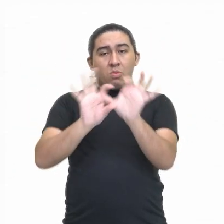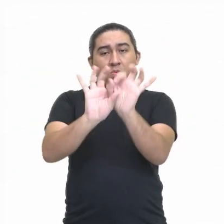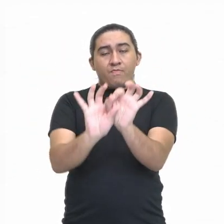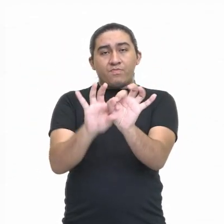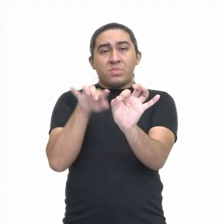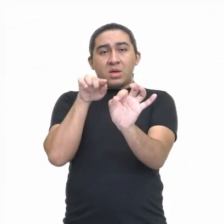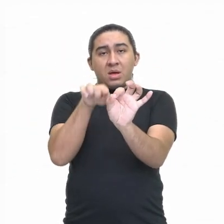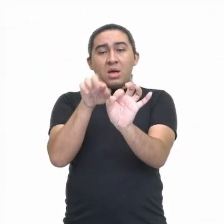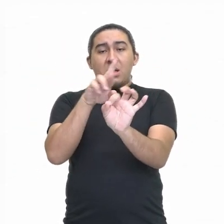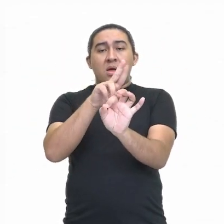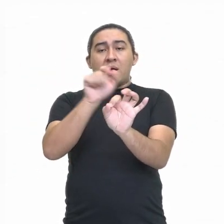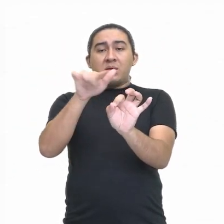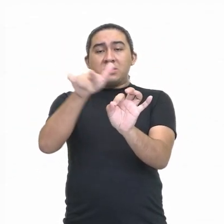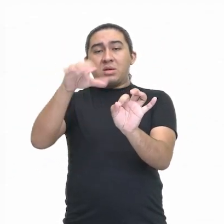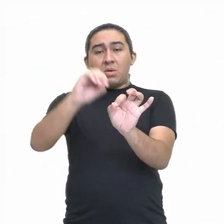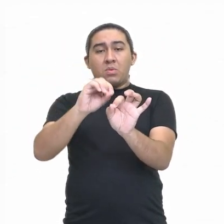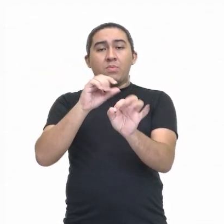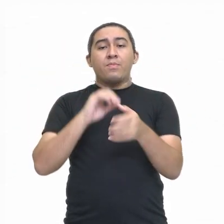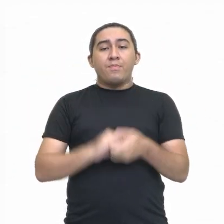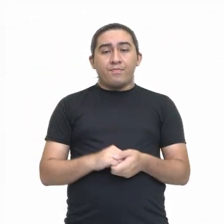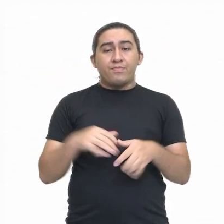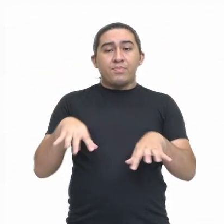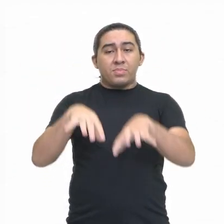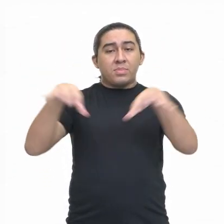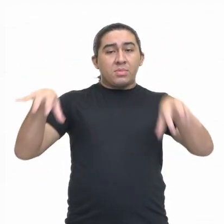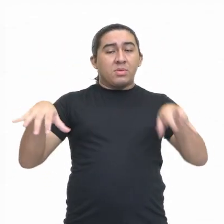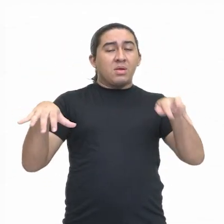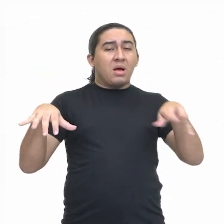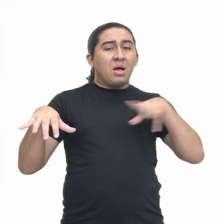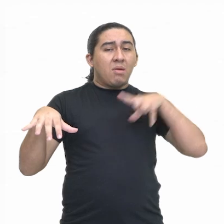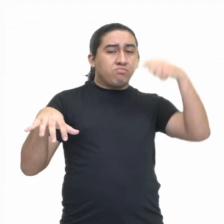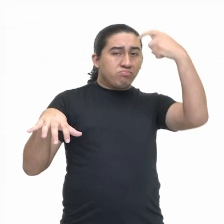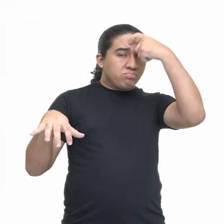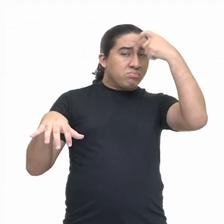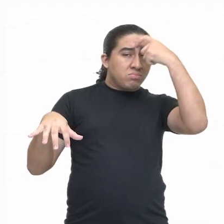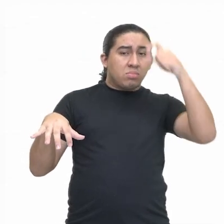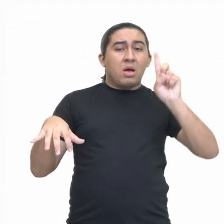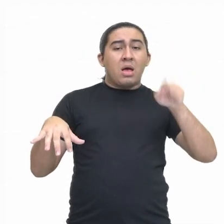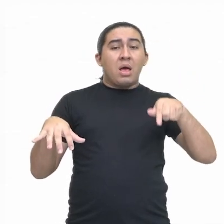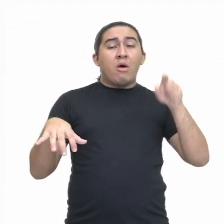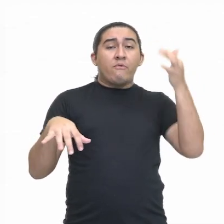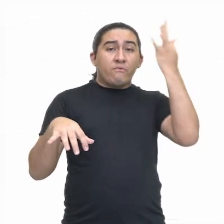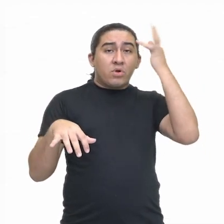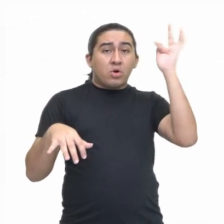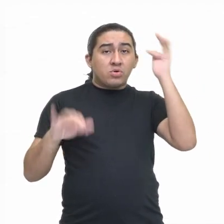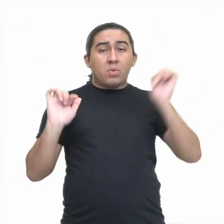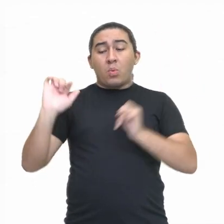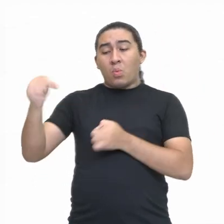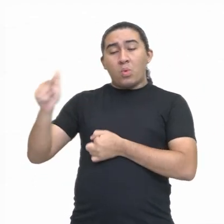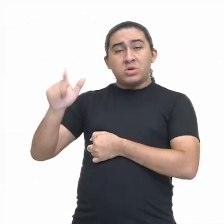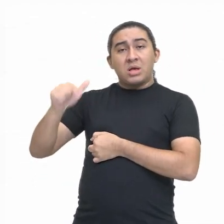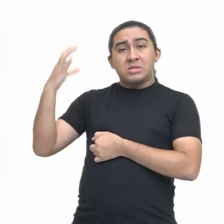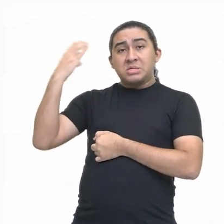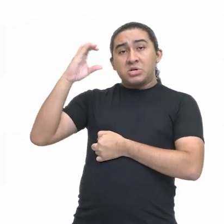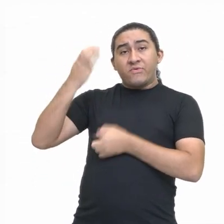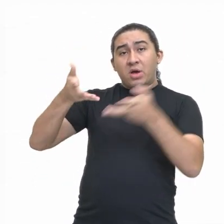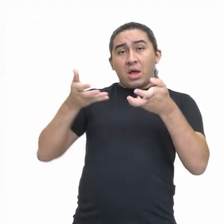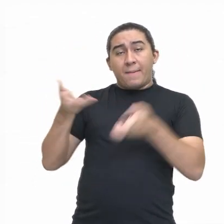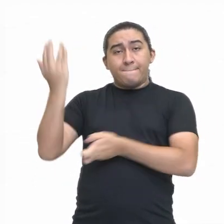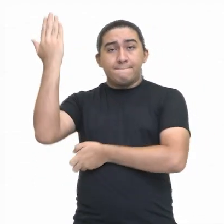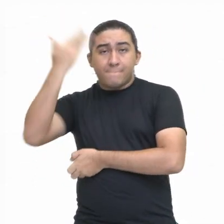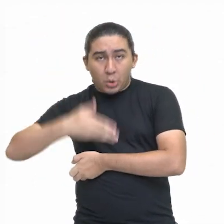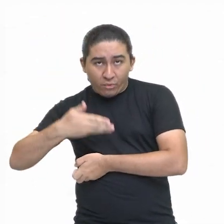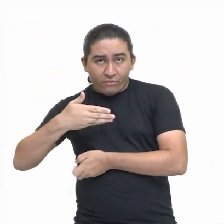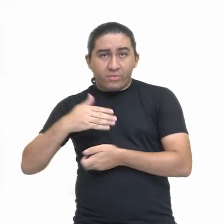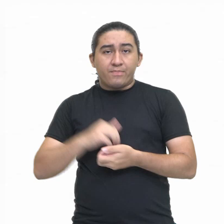ele é racional, ele racionaliza as questões, e o método científico ele testa, ele quer comprovar, ele busca